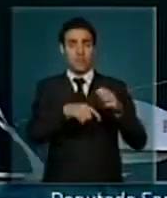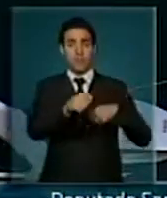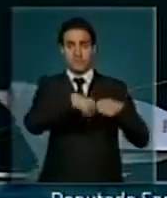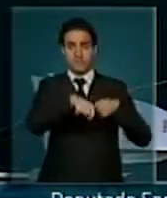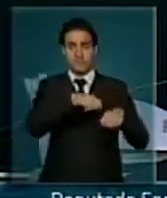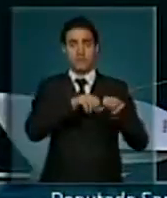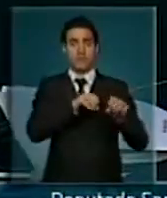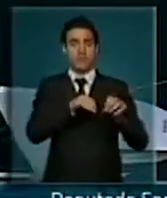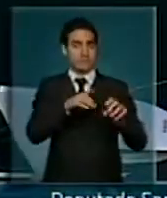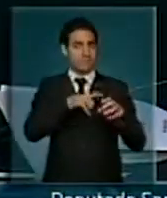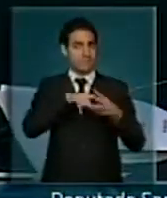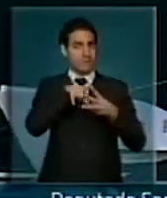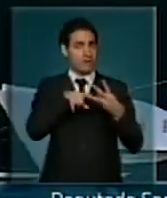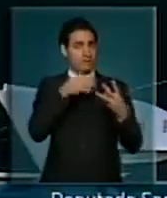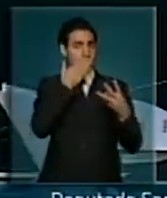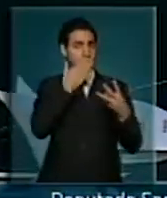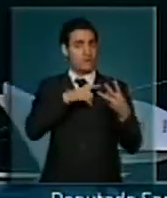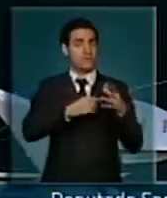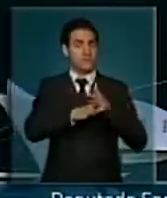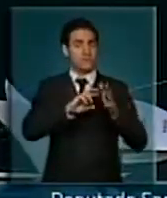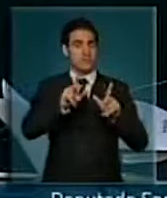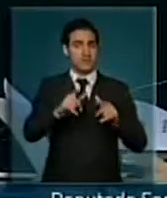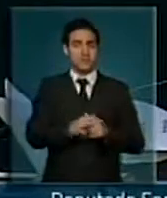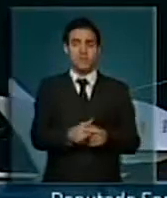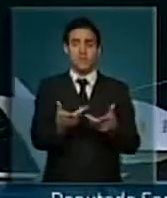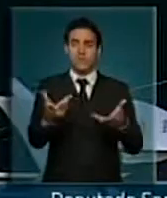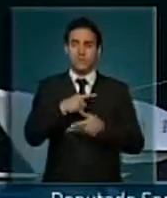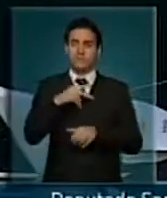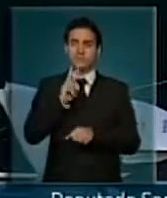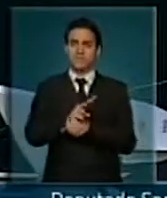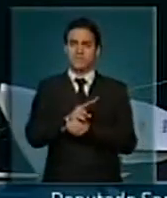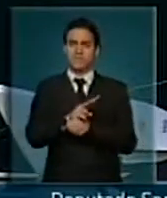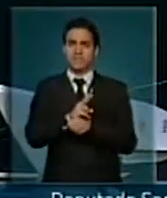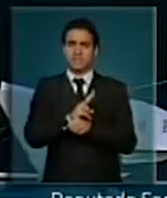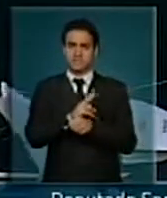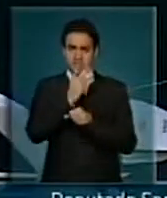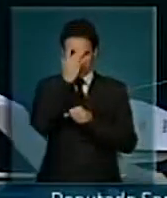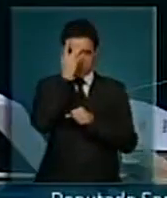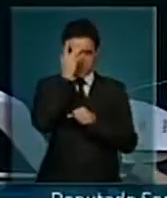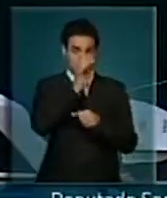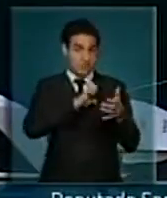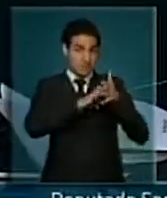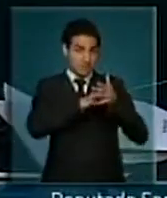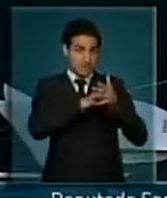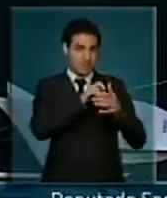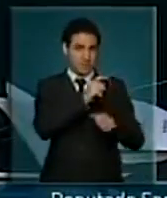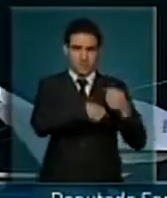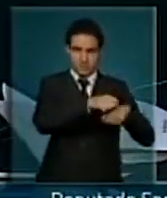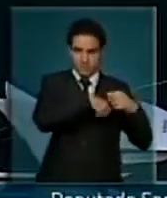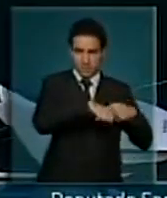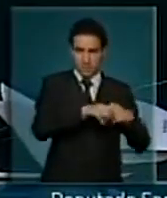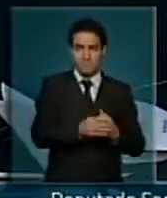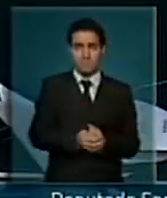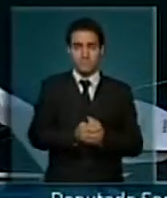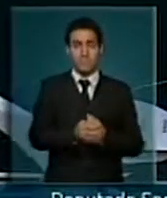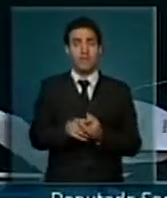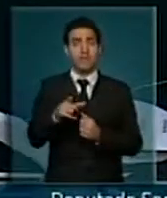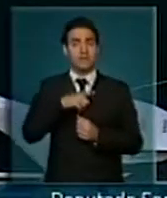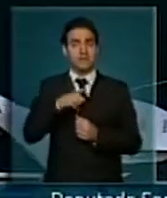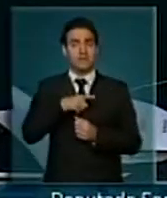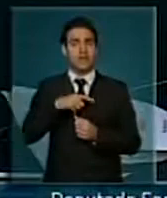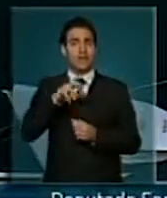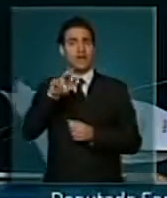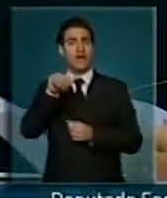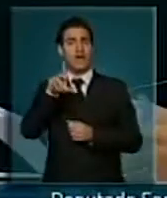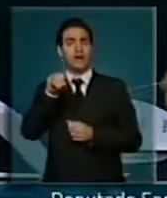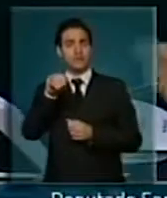Hoje nós temos um critério muito vago, uma fiscalização pesada para as comerciais, as emissoras